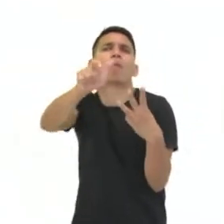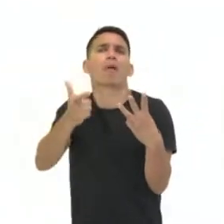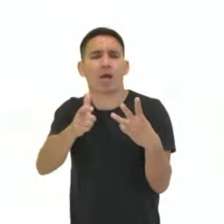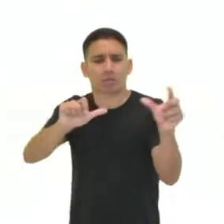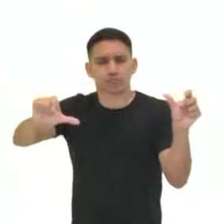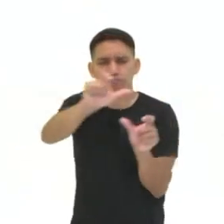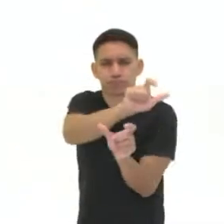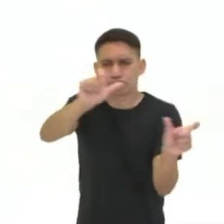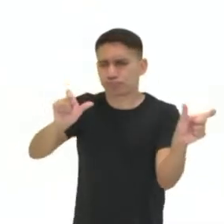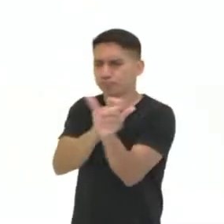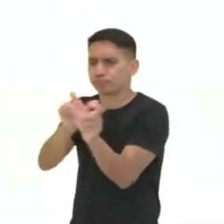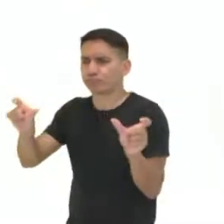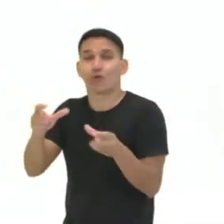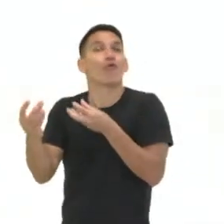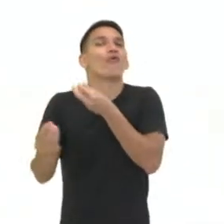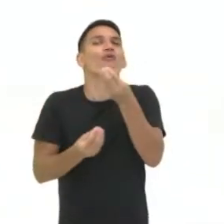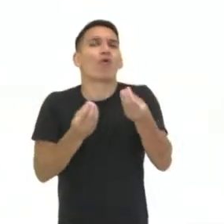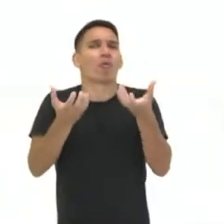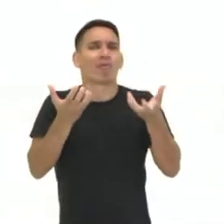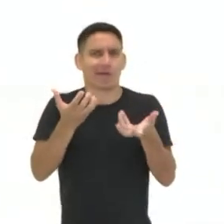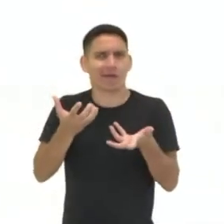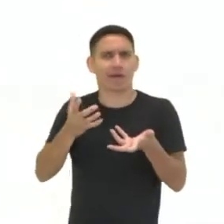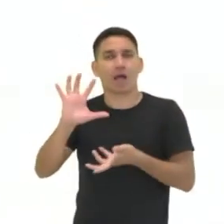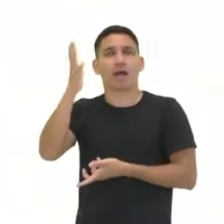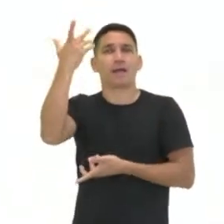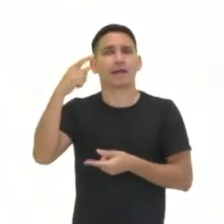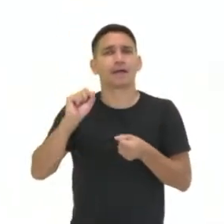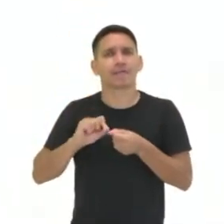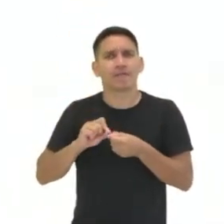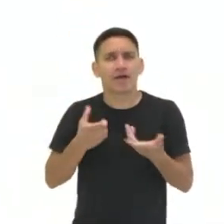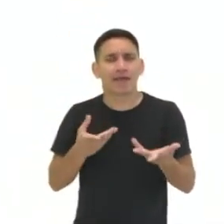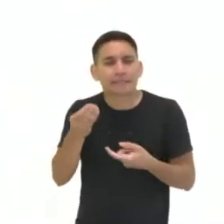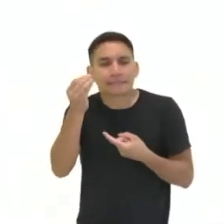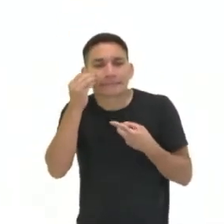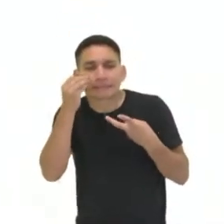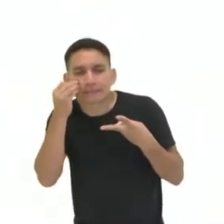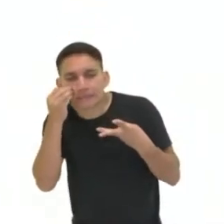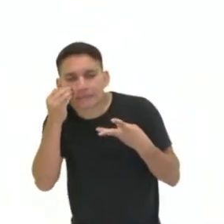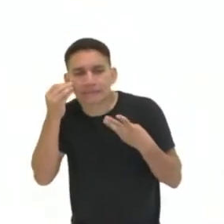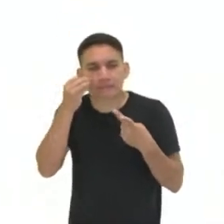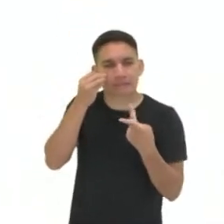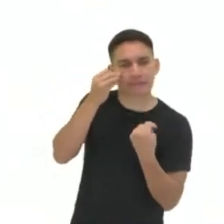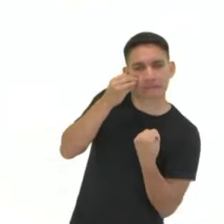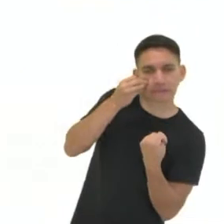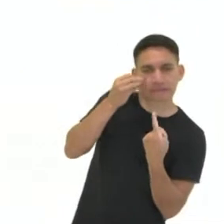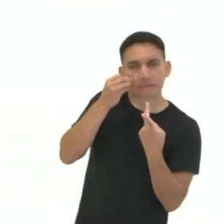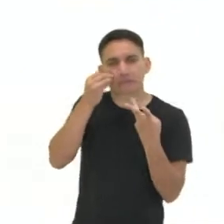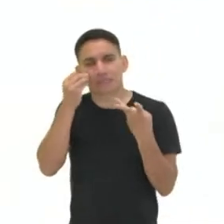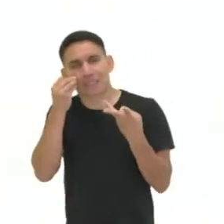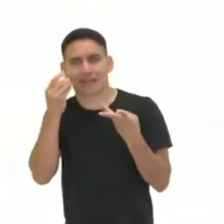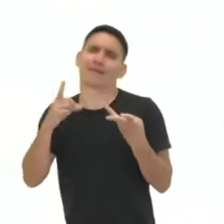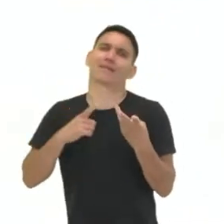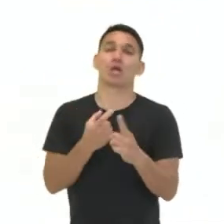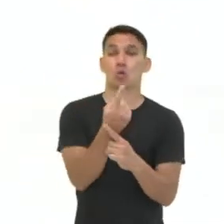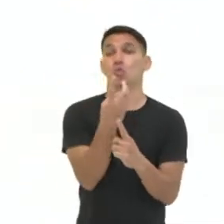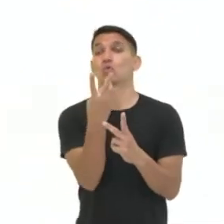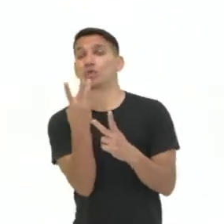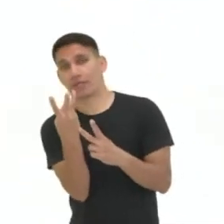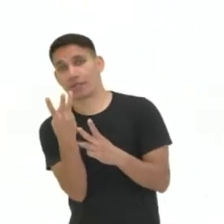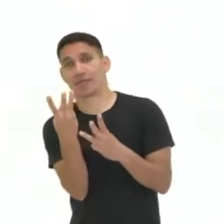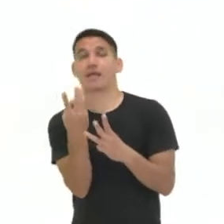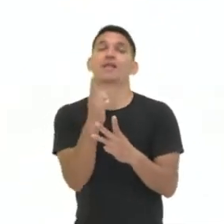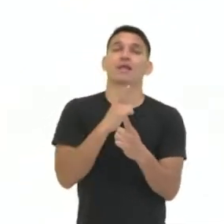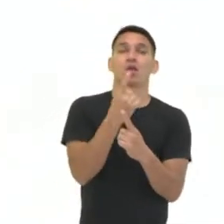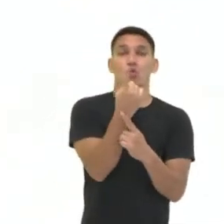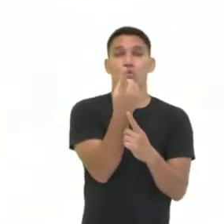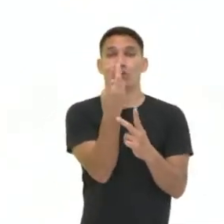eles, certo? Então, para a gente resolver por tentativa, assim temos 1, 2, 3, 1, 3,